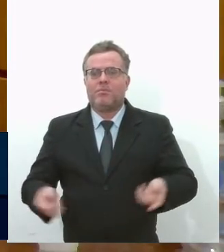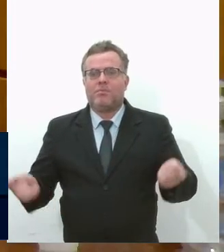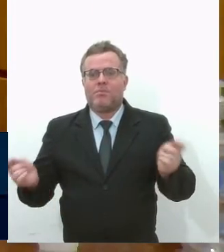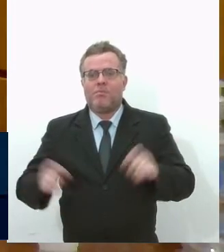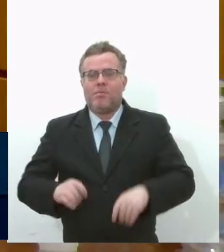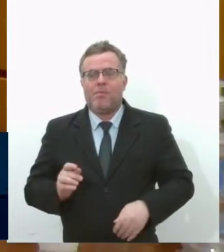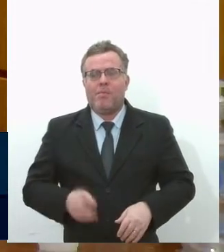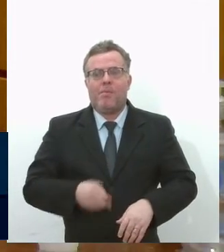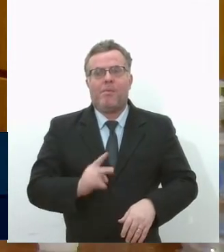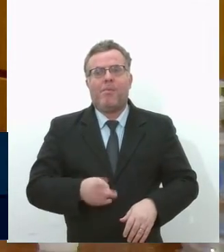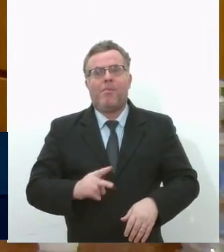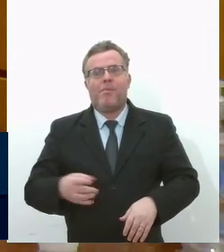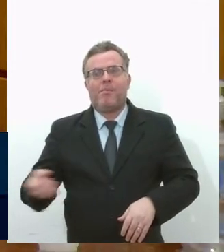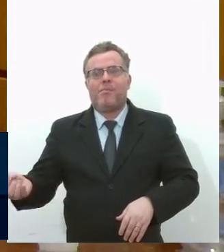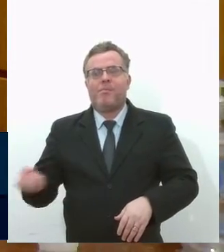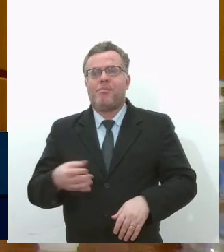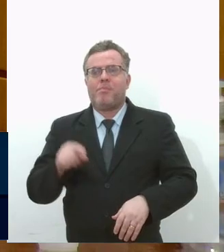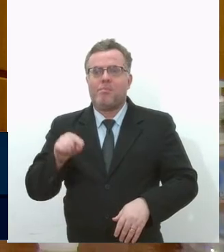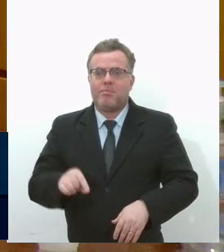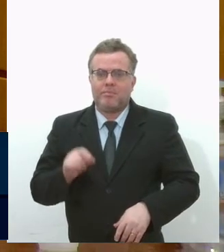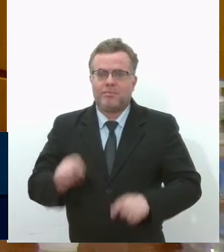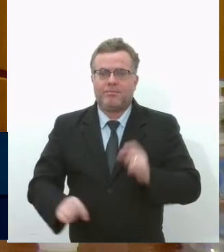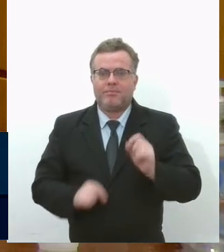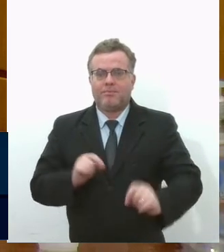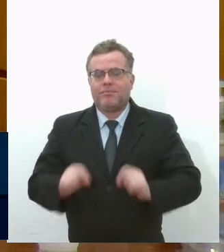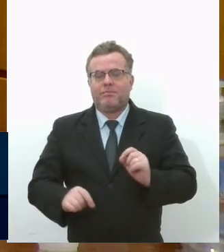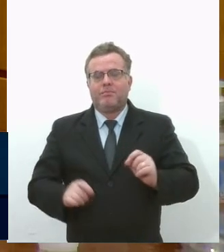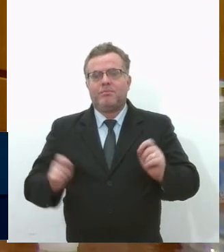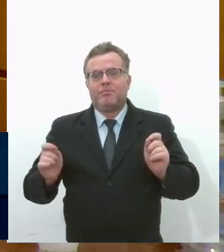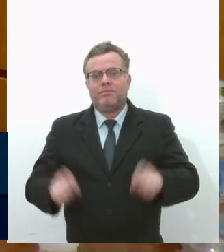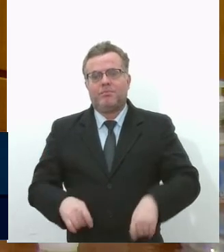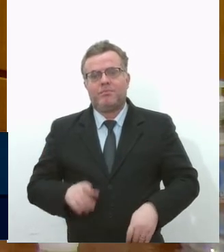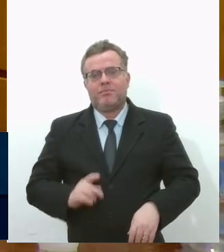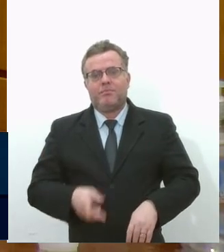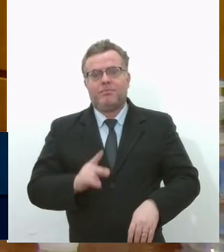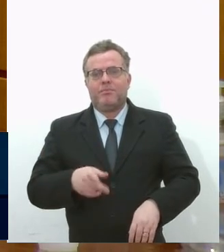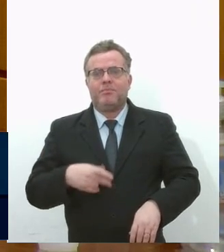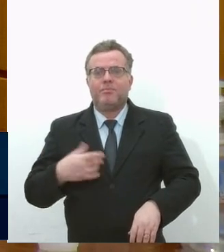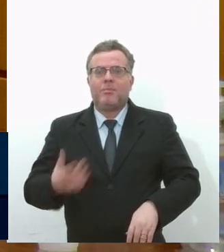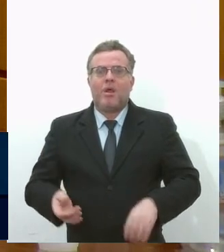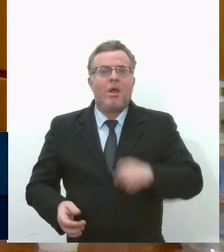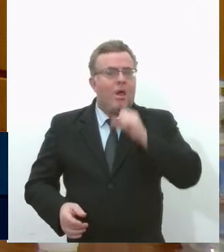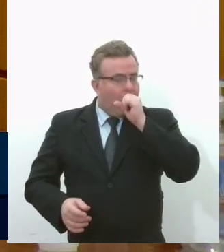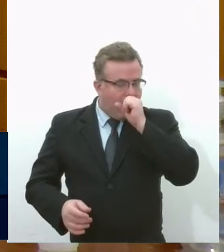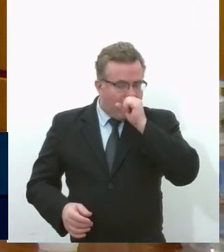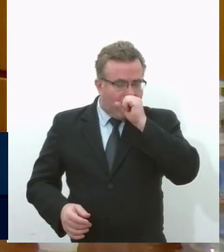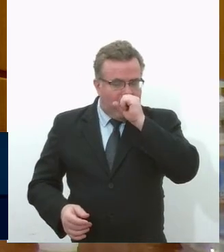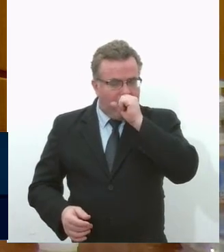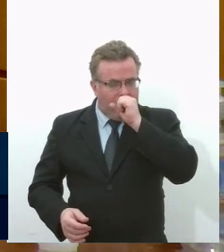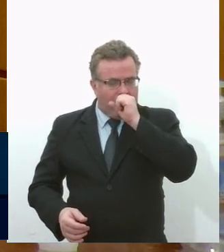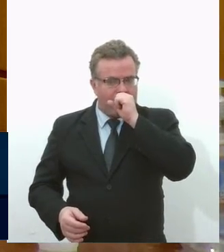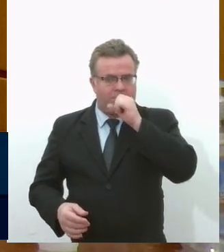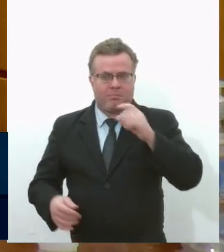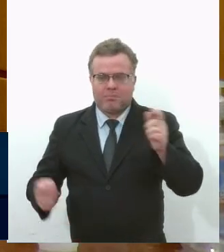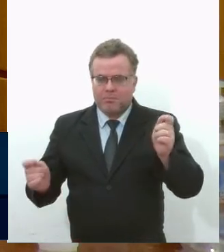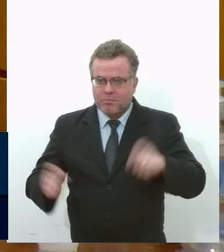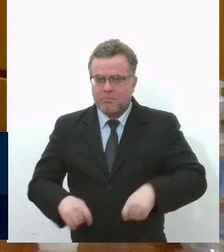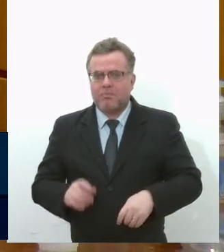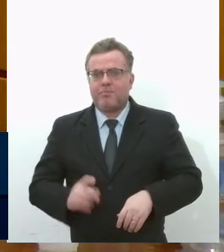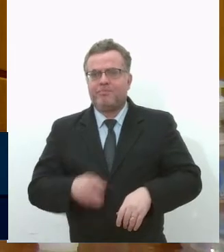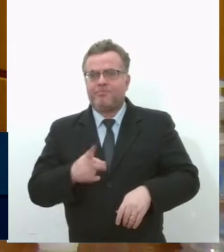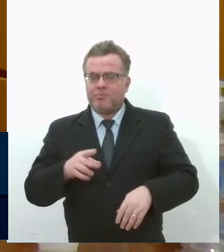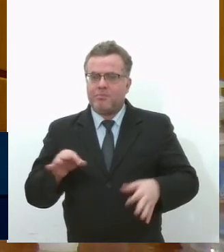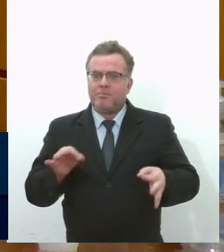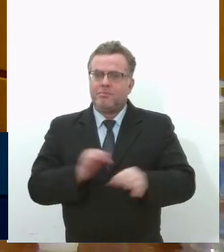nossa legislação. E o que eu estou pedindo, presidente, é que a gente adeque a nossa legislação, o